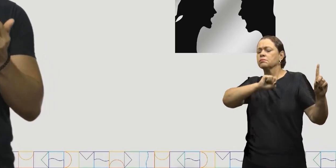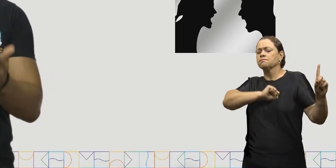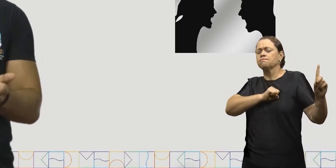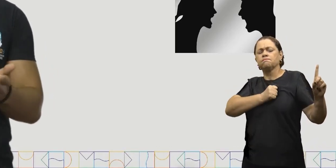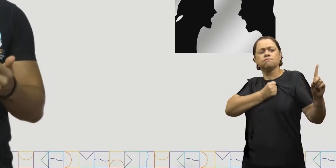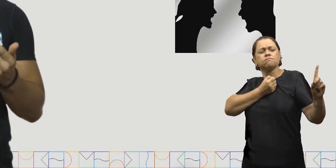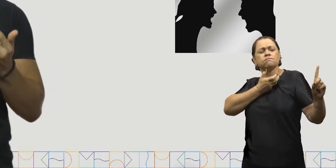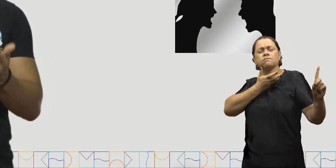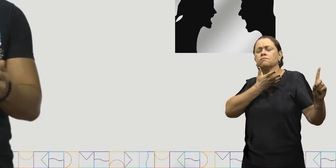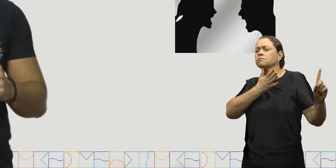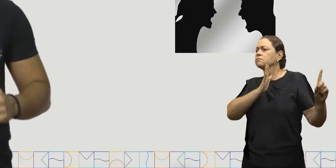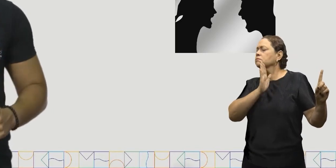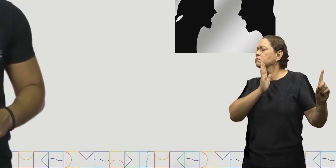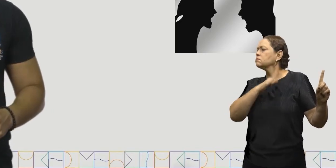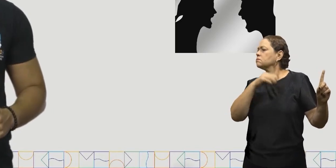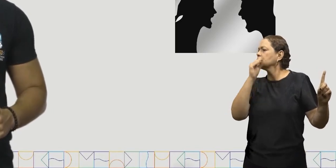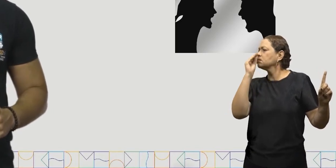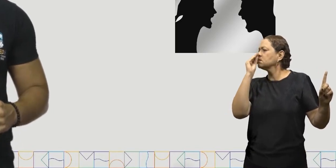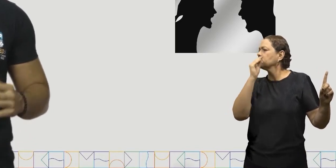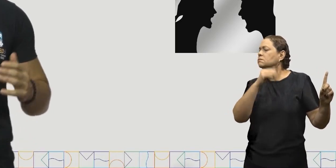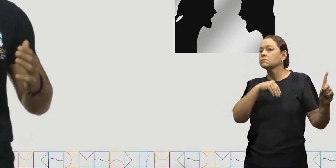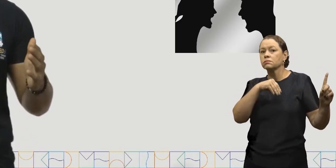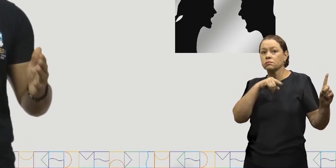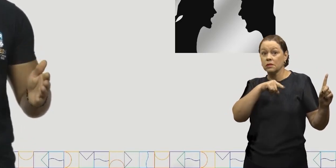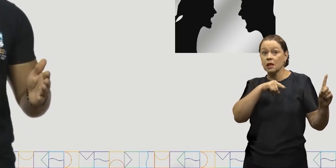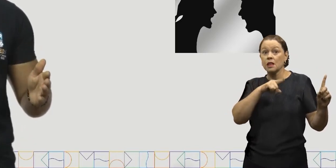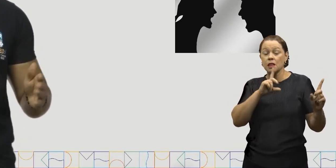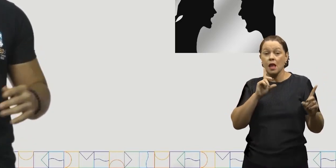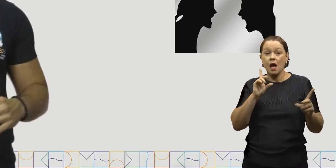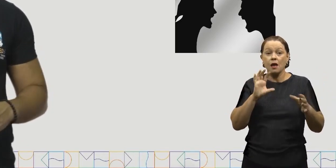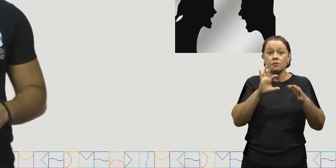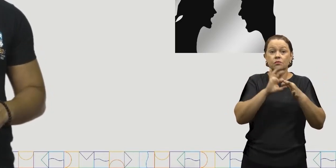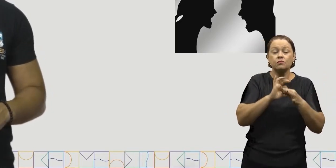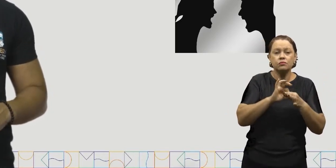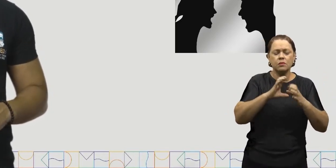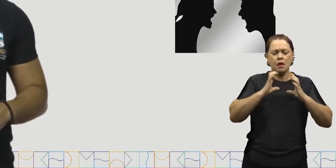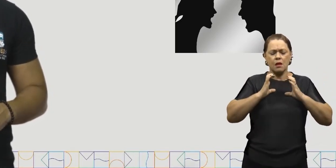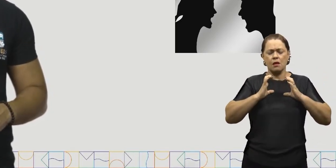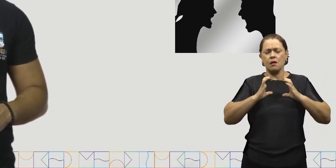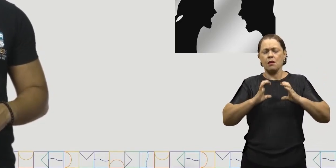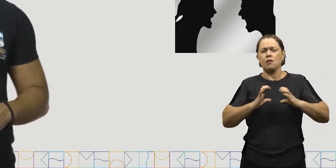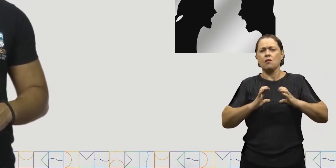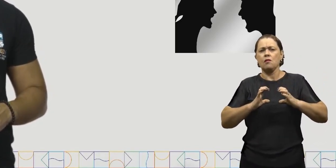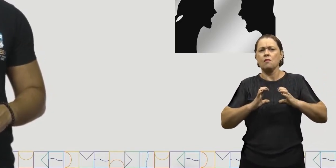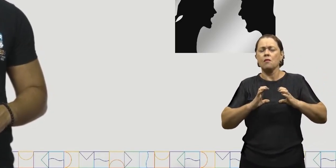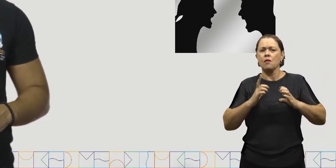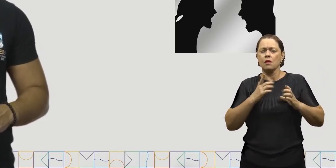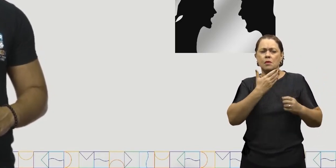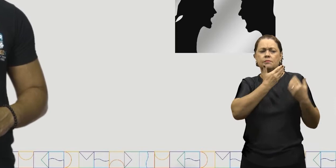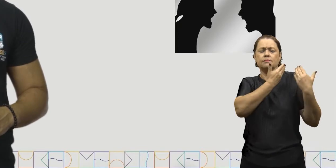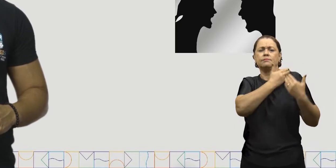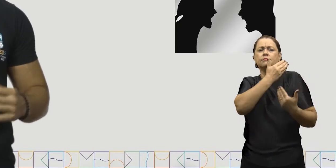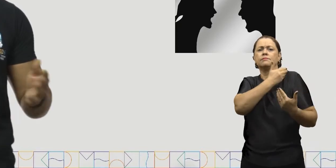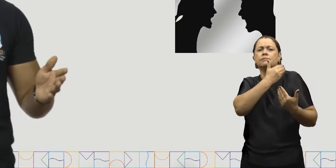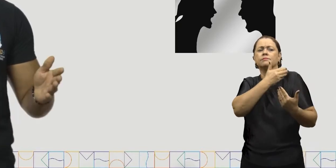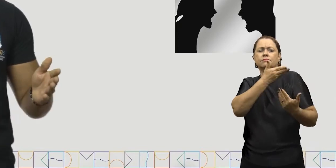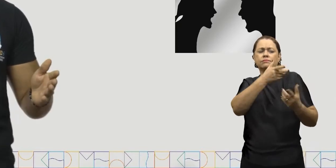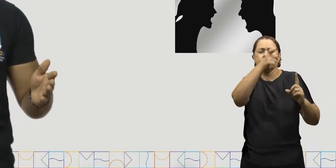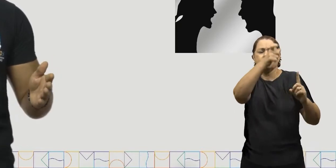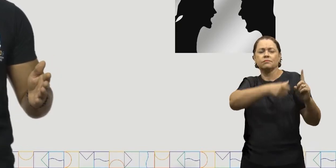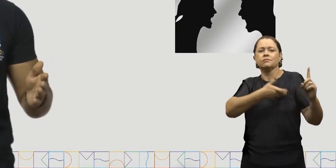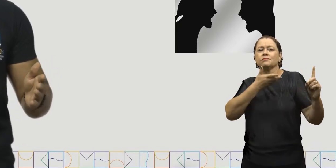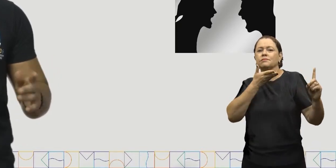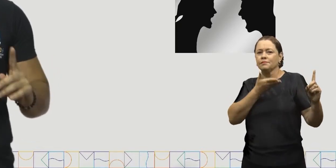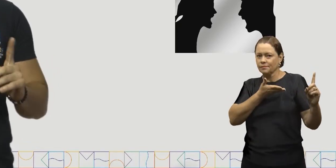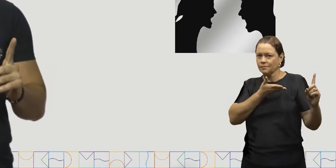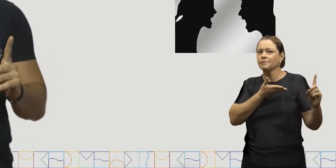por estrangeiros ou coisas estranhas. Está vinculada a atitudes e comportamentos discriminatórios contra essas